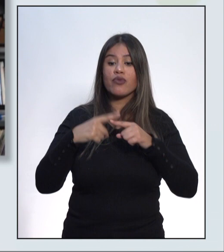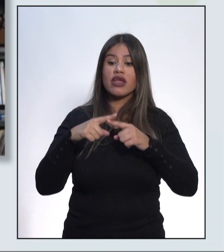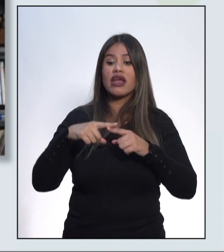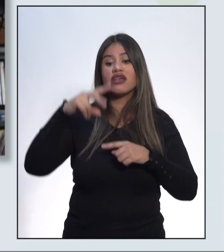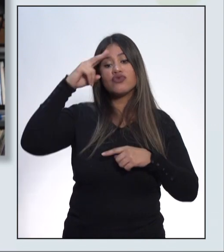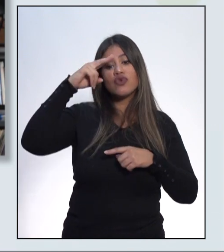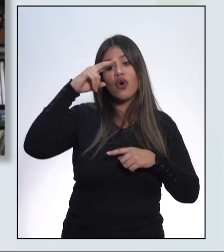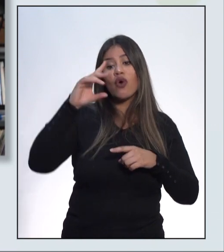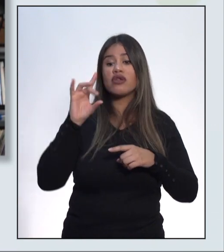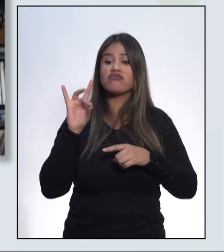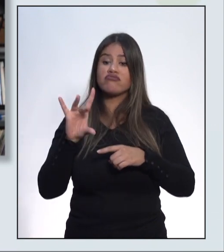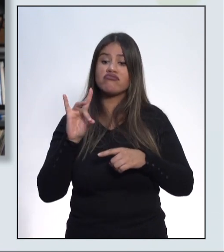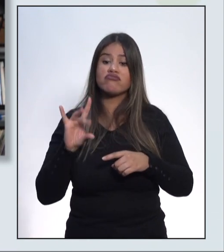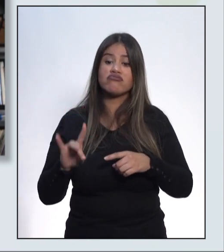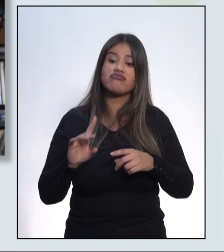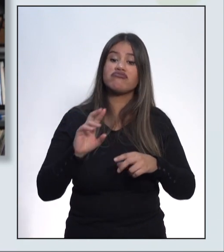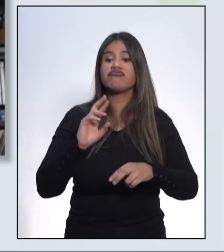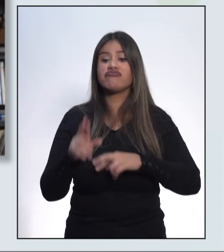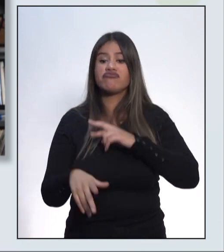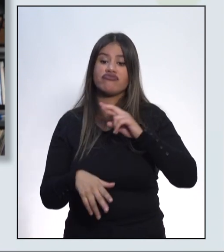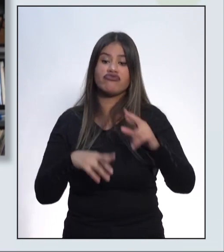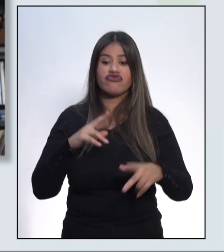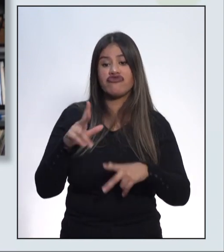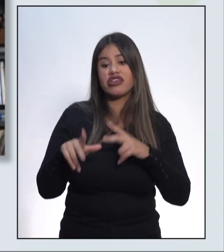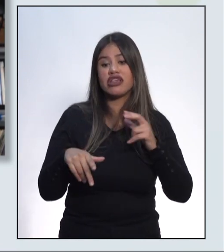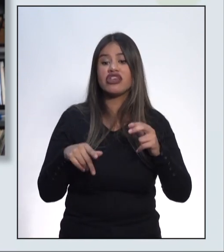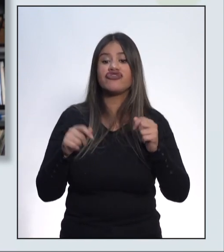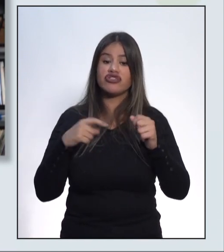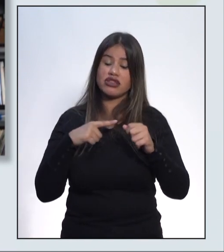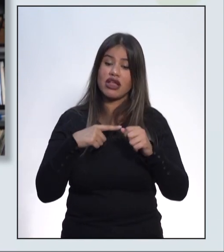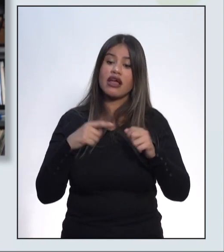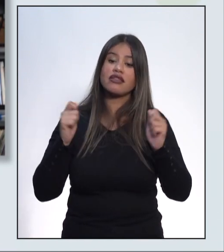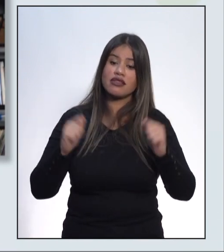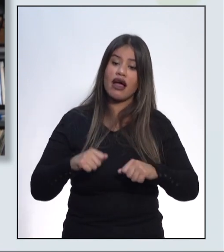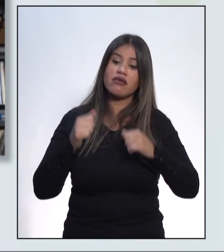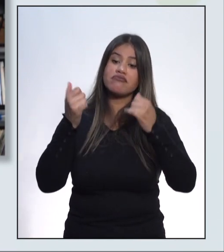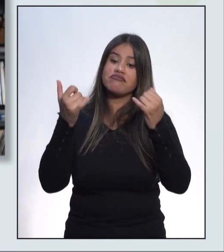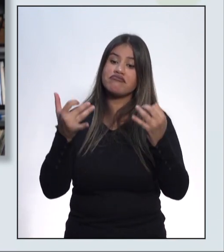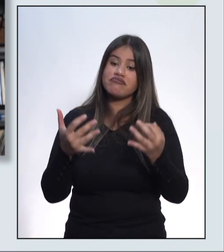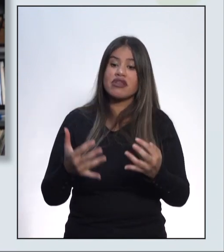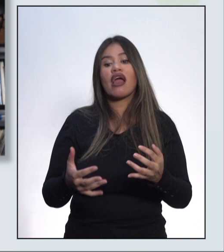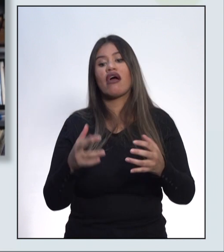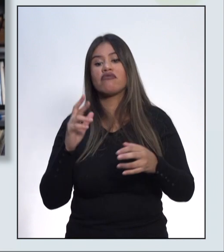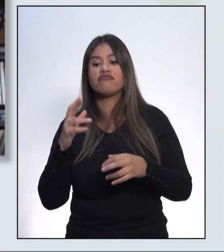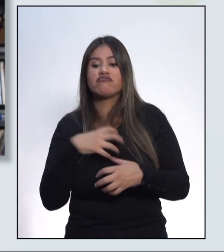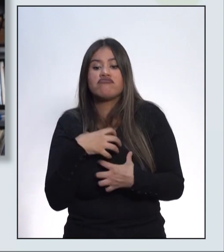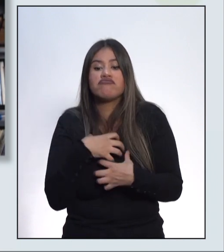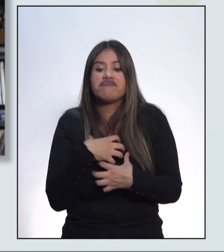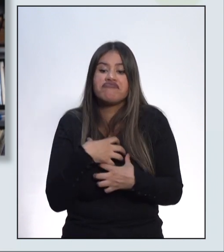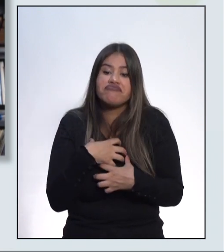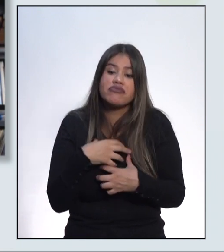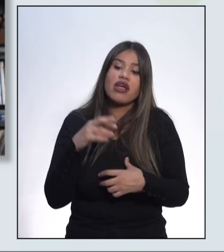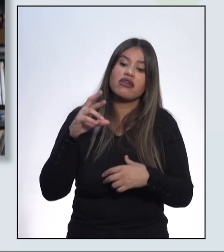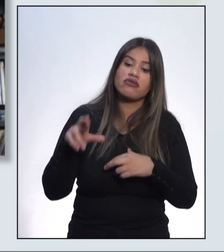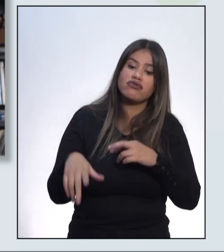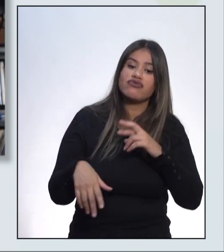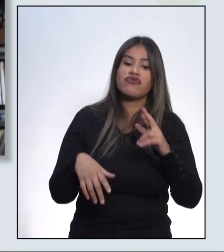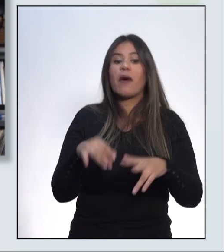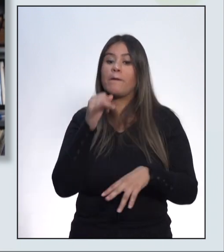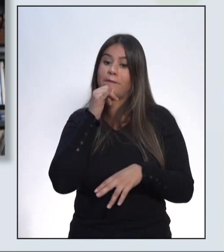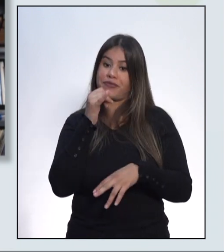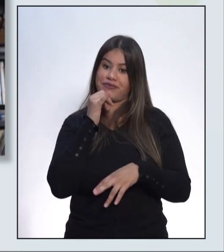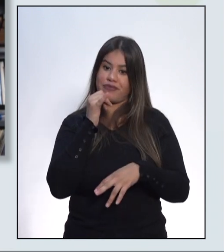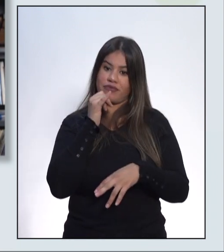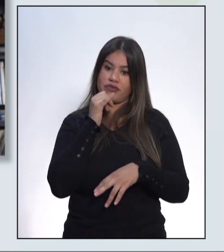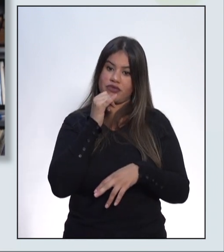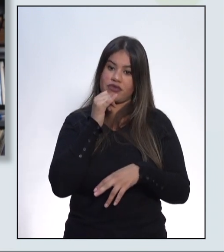uma maneira melhor de ser contada. A gente tem todas as maneiras diferentes de contar histórias. Eu vou dar uns exemplos